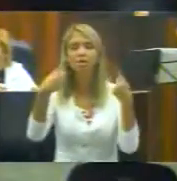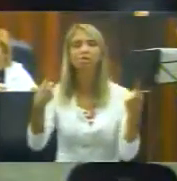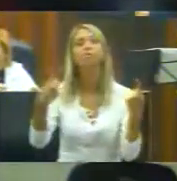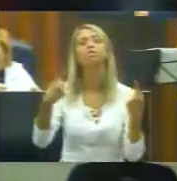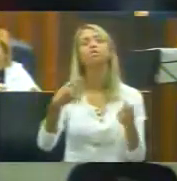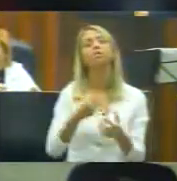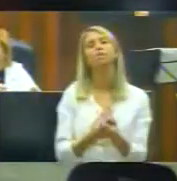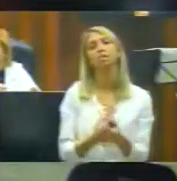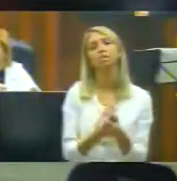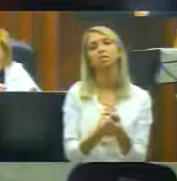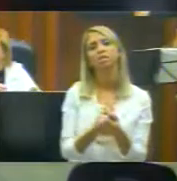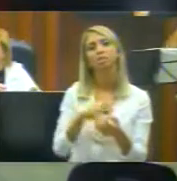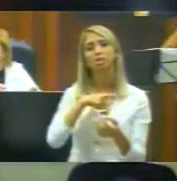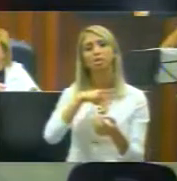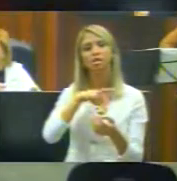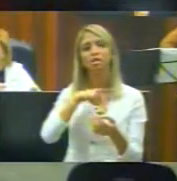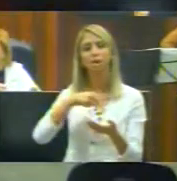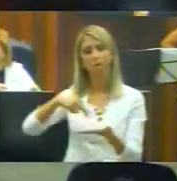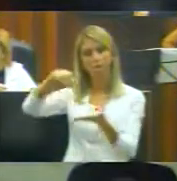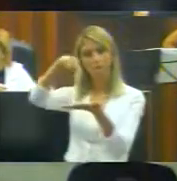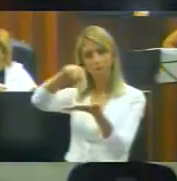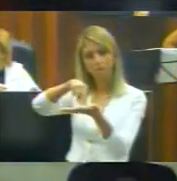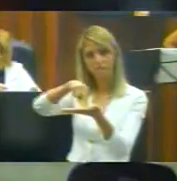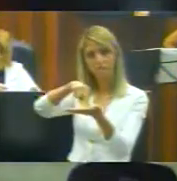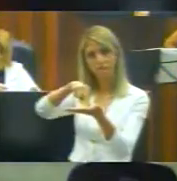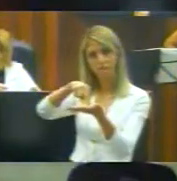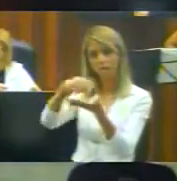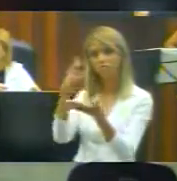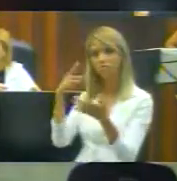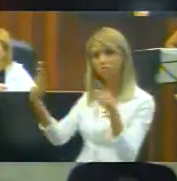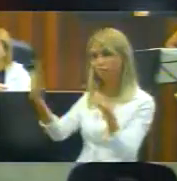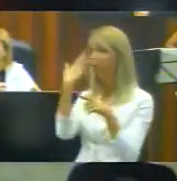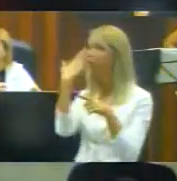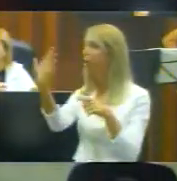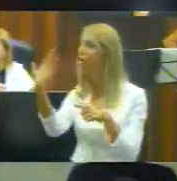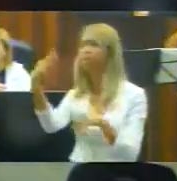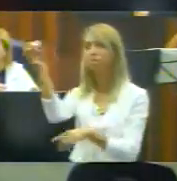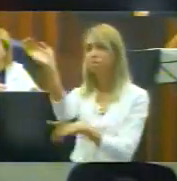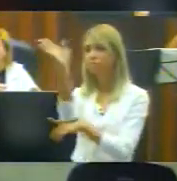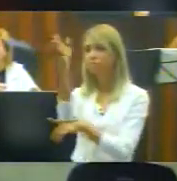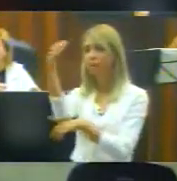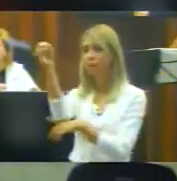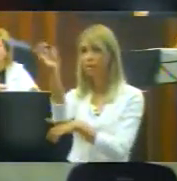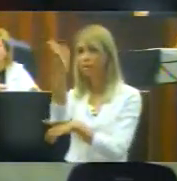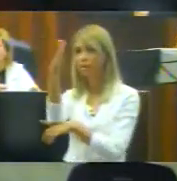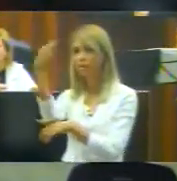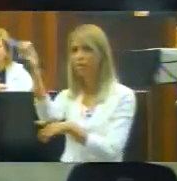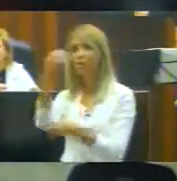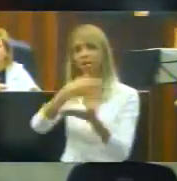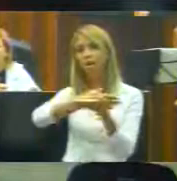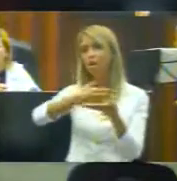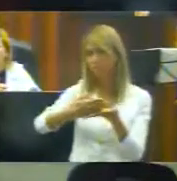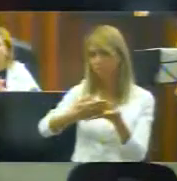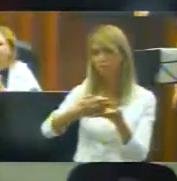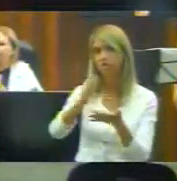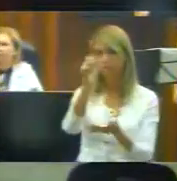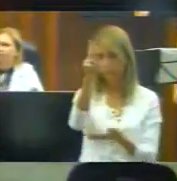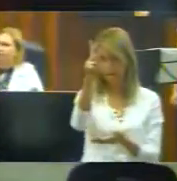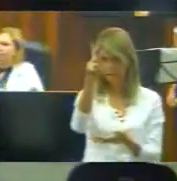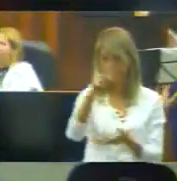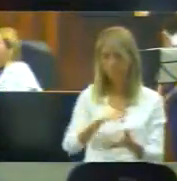gente vai ficar de pé virado para a bandeira para dar início à nossa solenidade de posse.